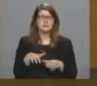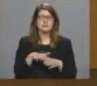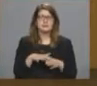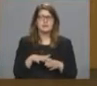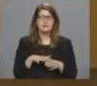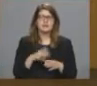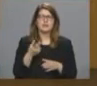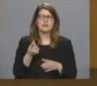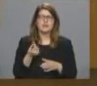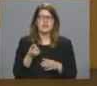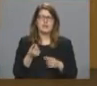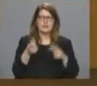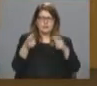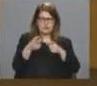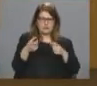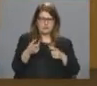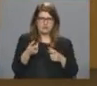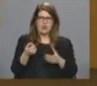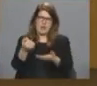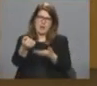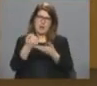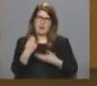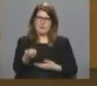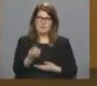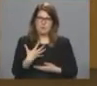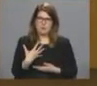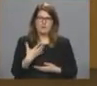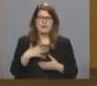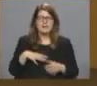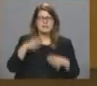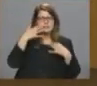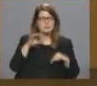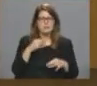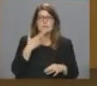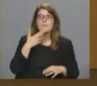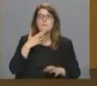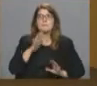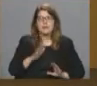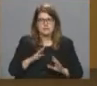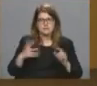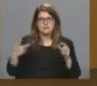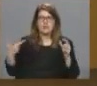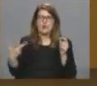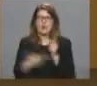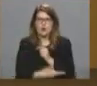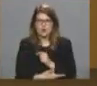de reembolsos, mas não, repito, não admitem cortes no número de